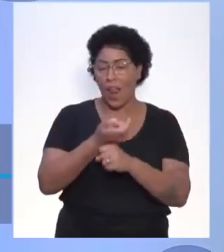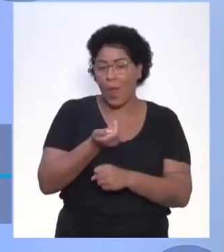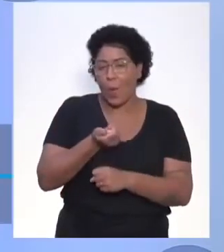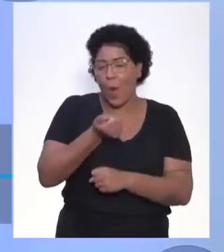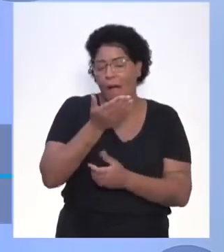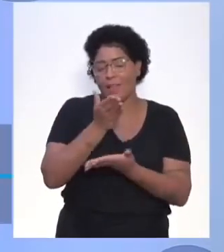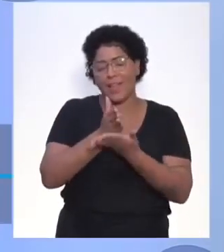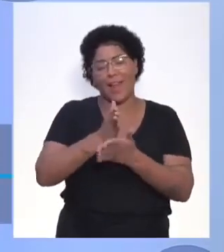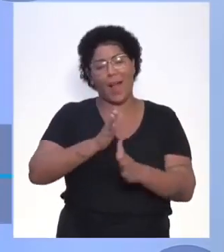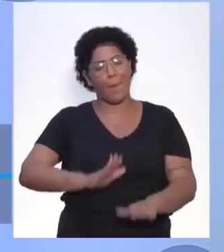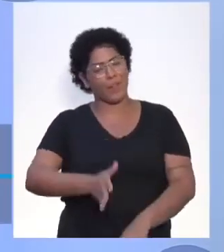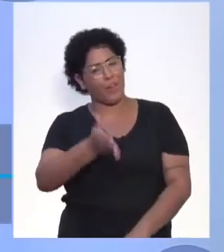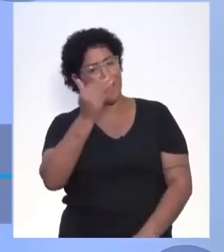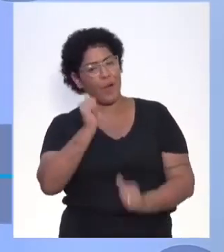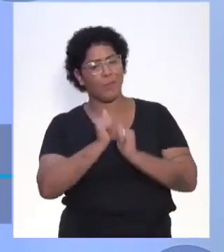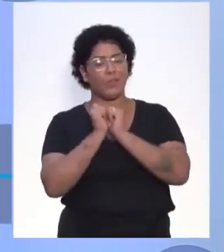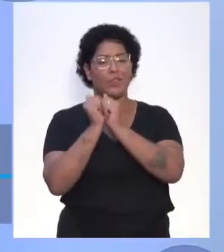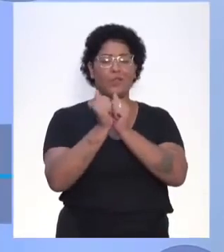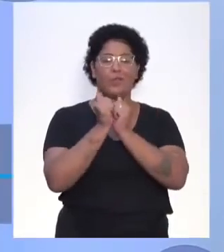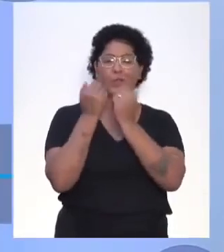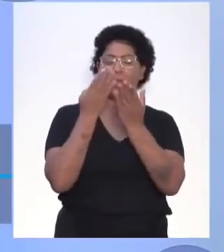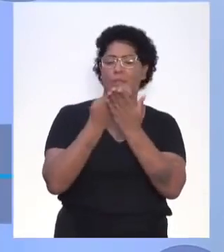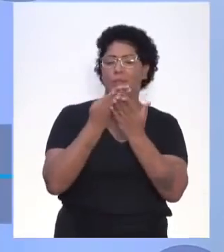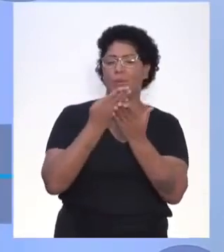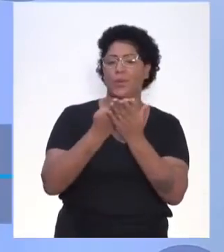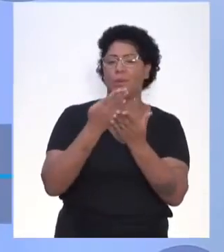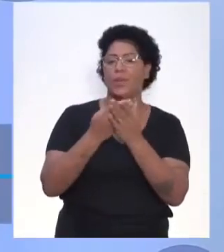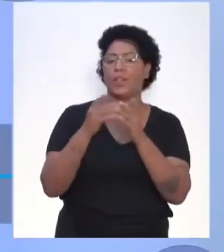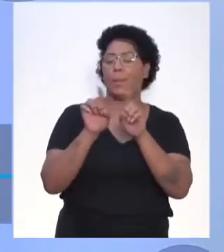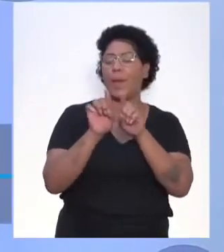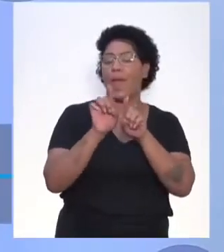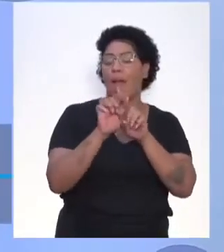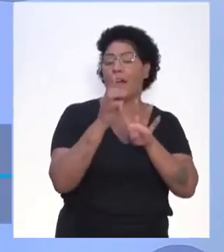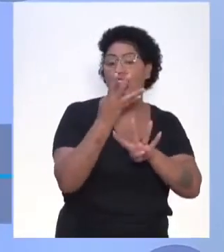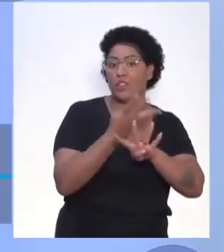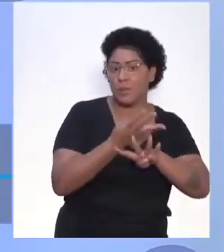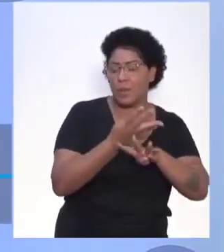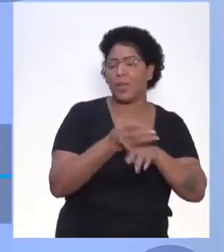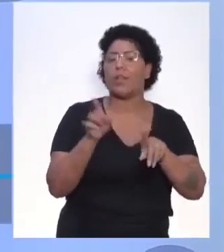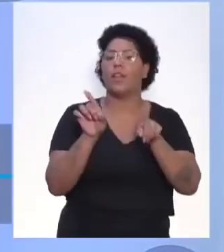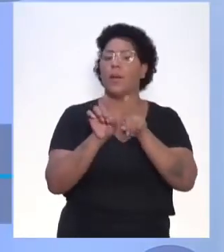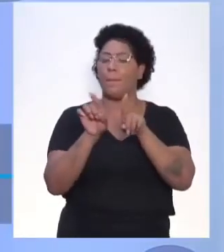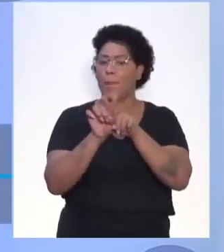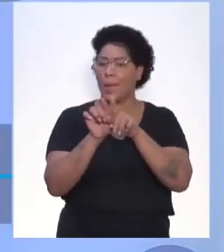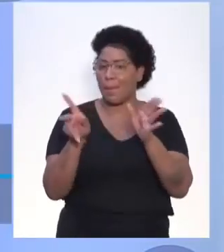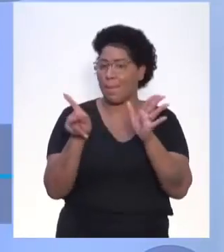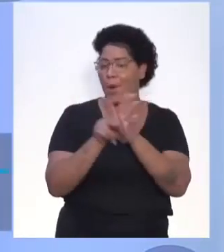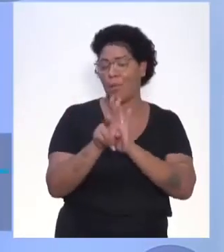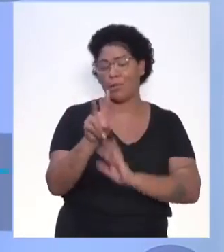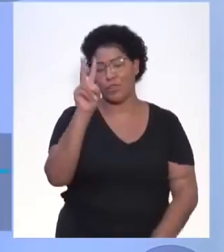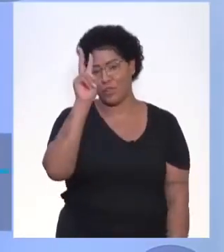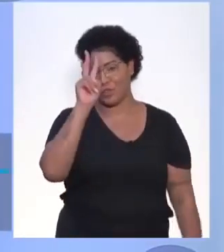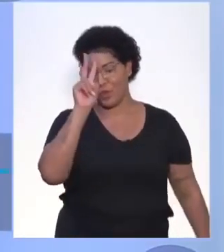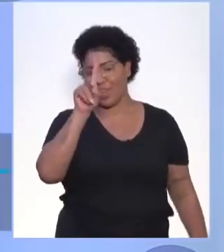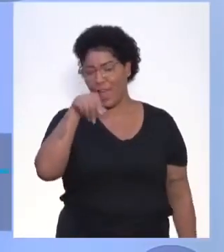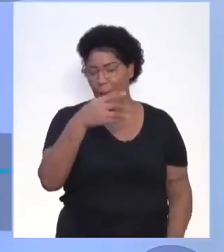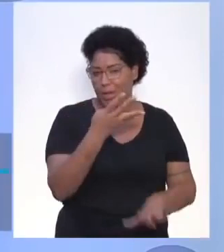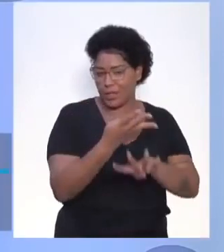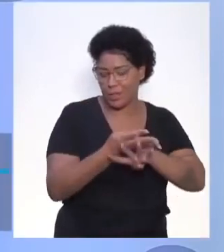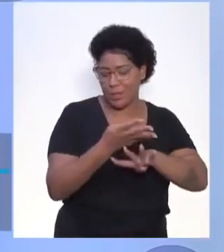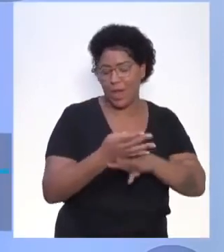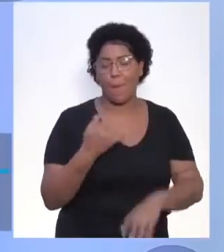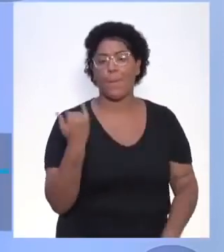Vamos pegar firme aí esse ano com as disciplinas e com a matéria de história, que é uma matéria muito